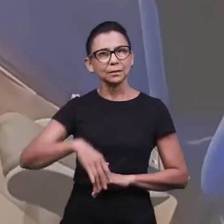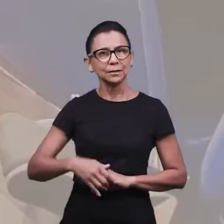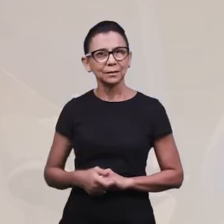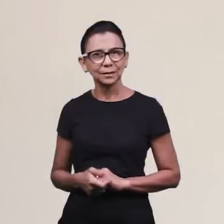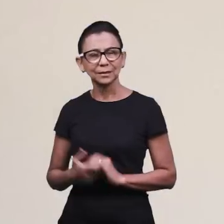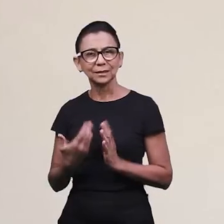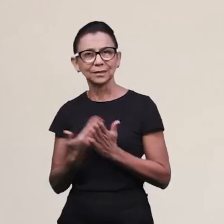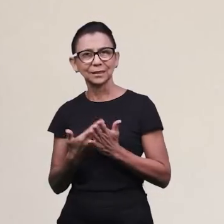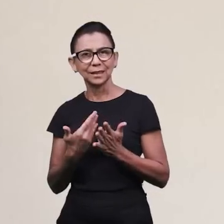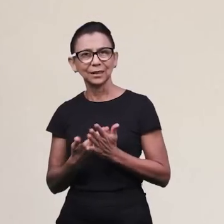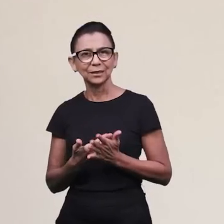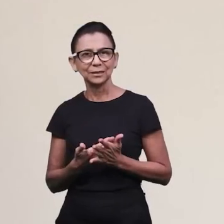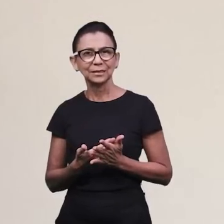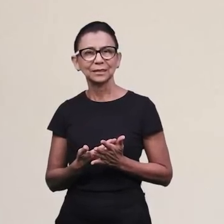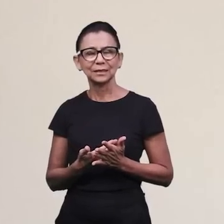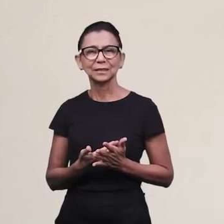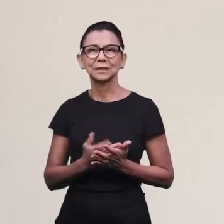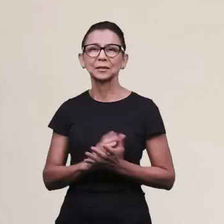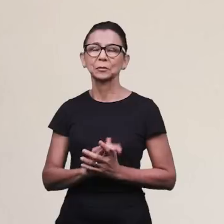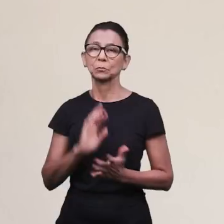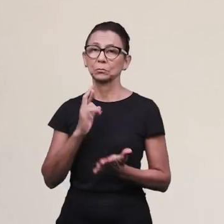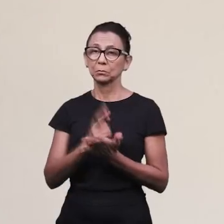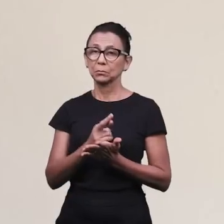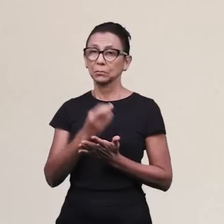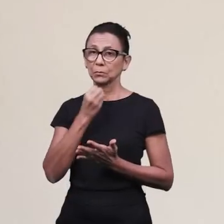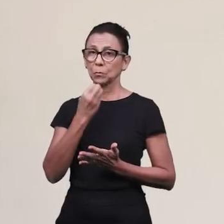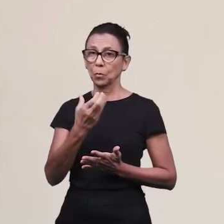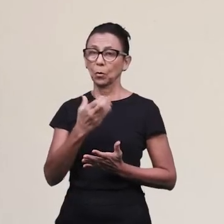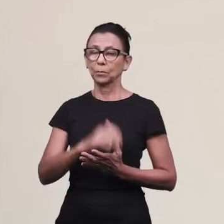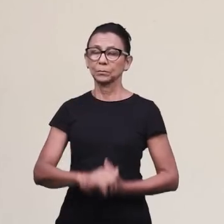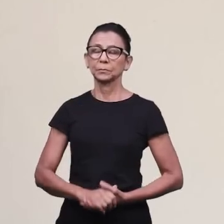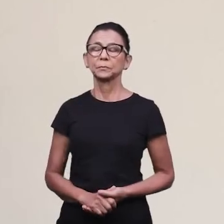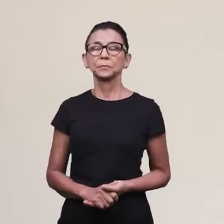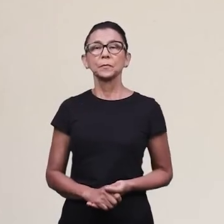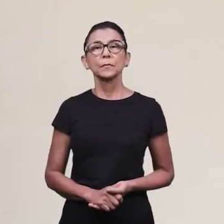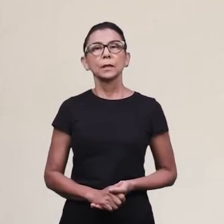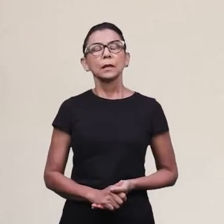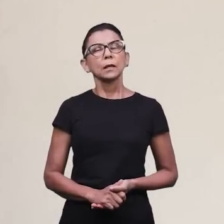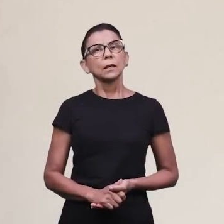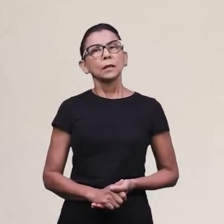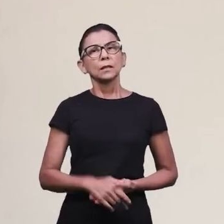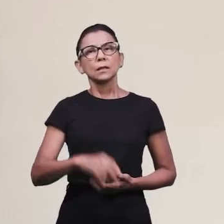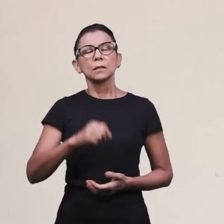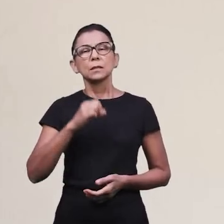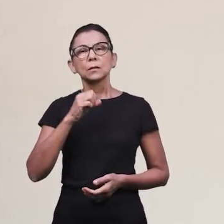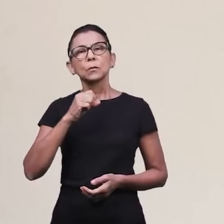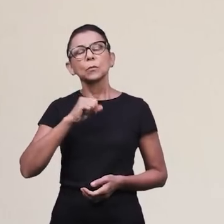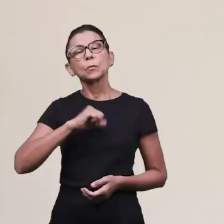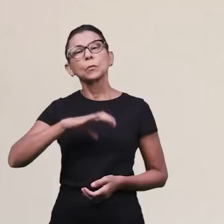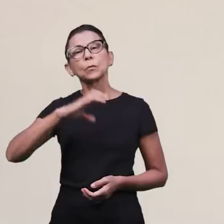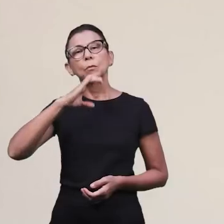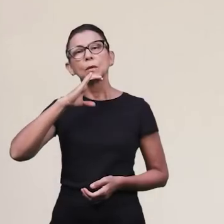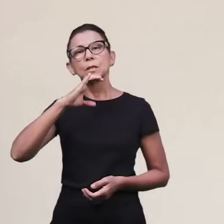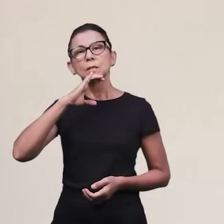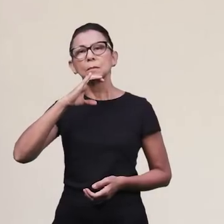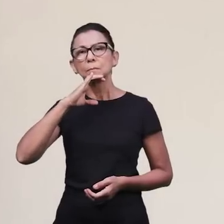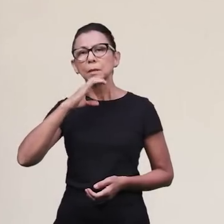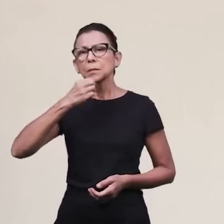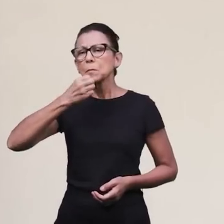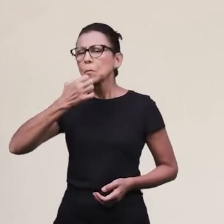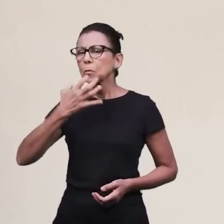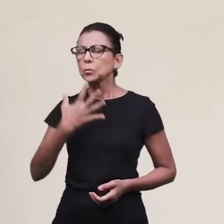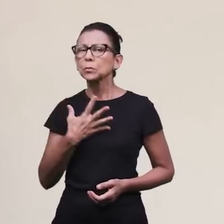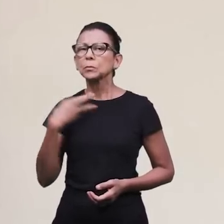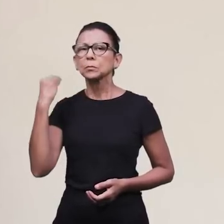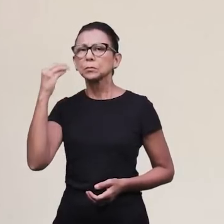irmãos. Isso tem ajudado a sedimentar o conhecimento da palavra no coração e na mente dos